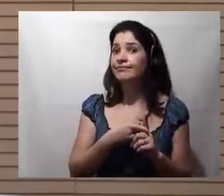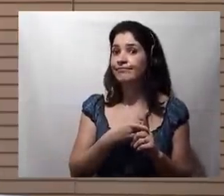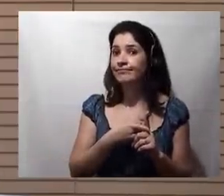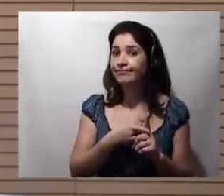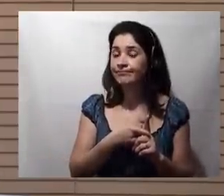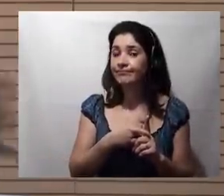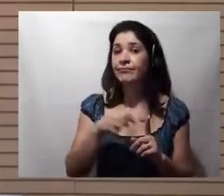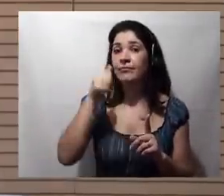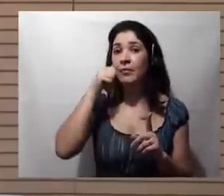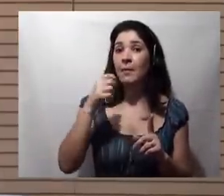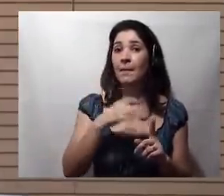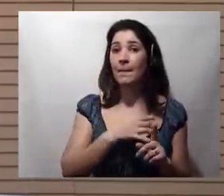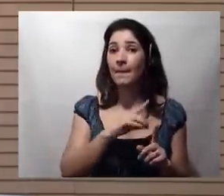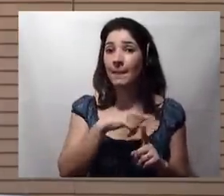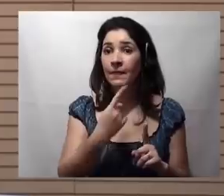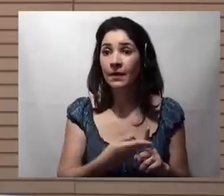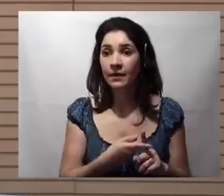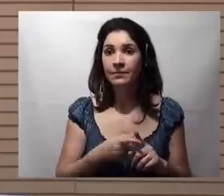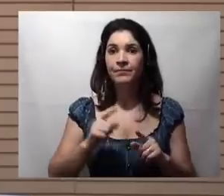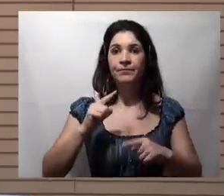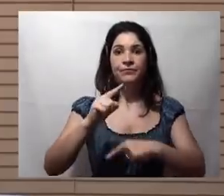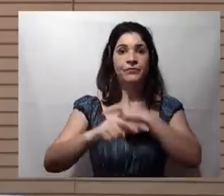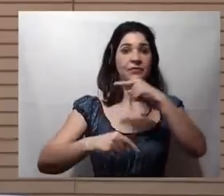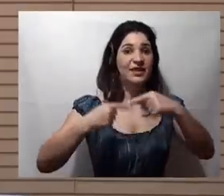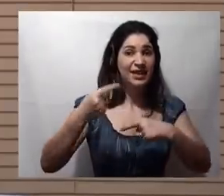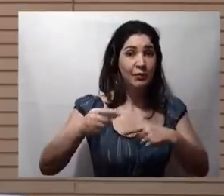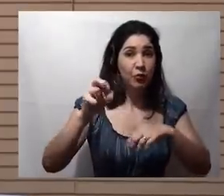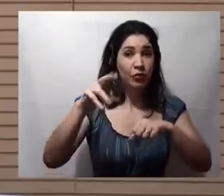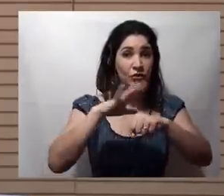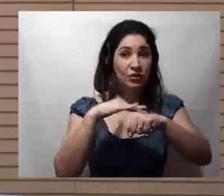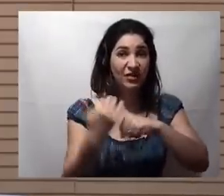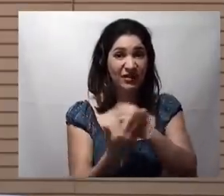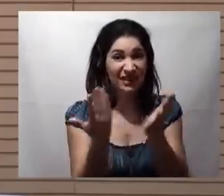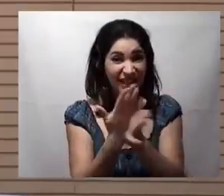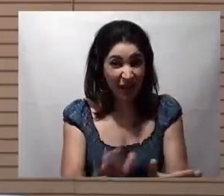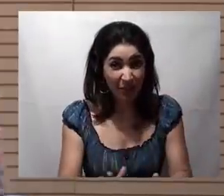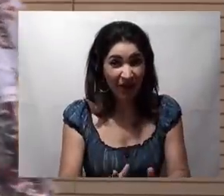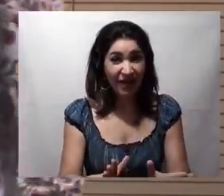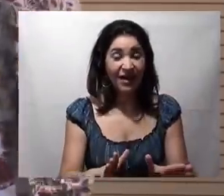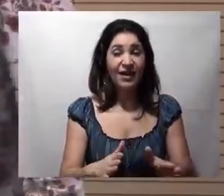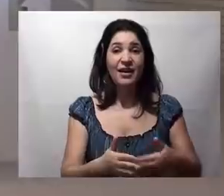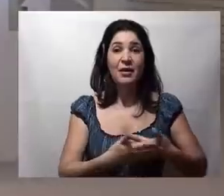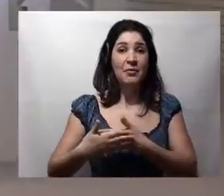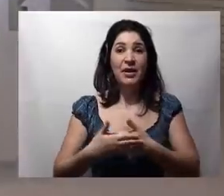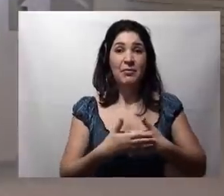o negócio é o seguinte depois do coroné que vai vir menino mesmo o sus fácil